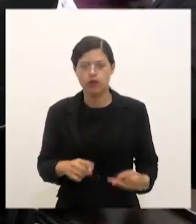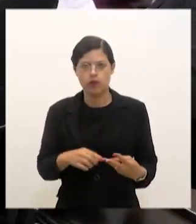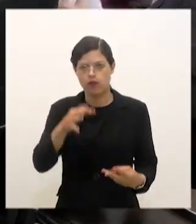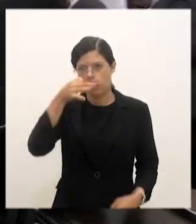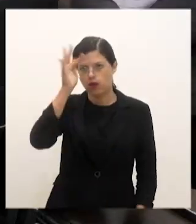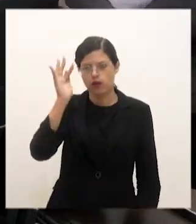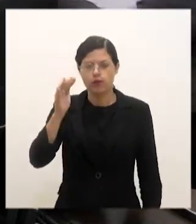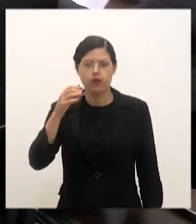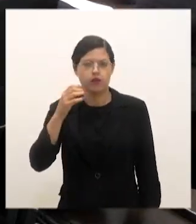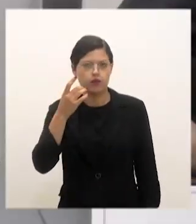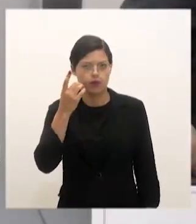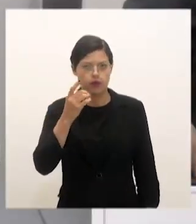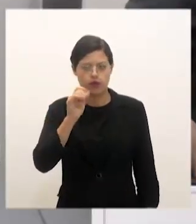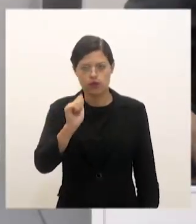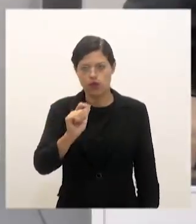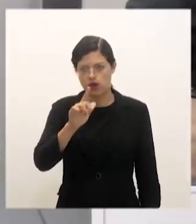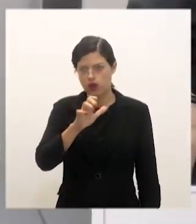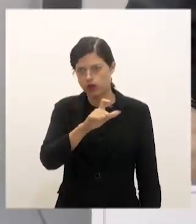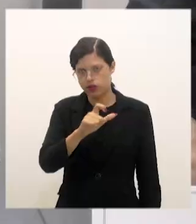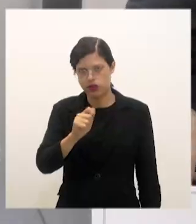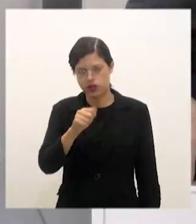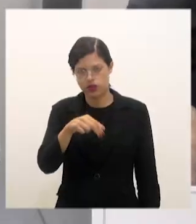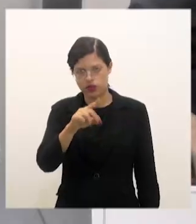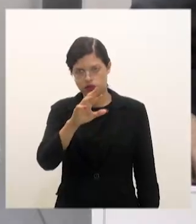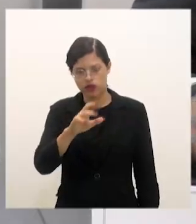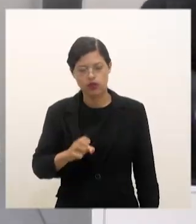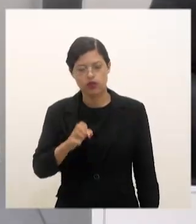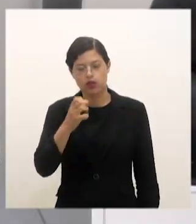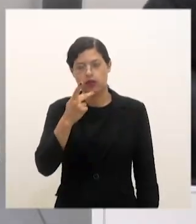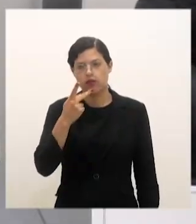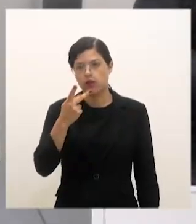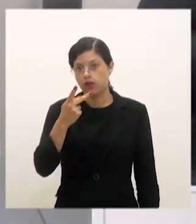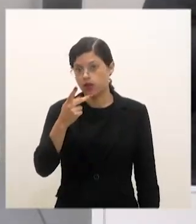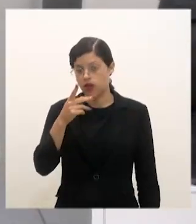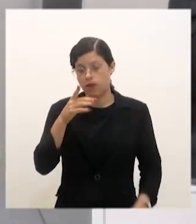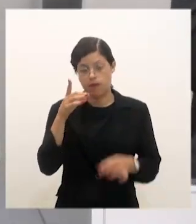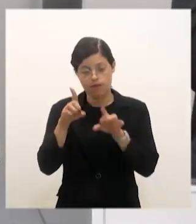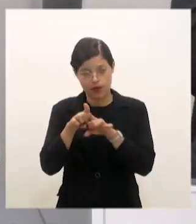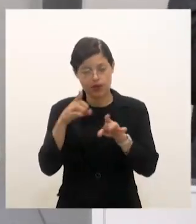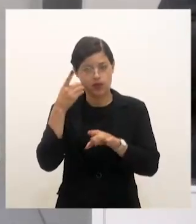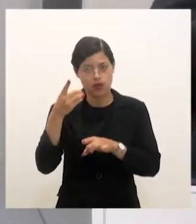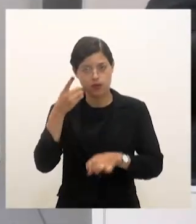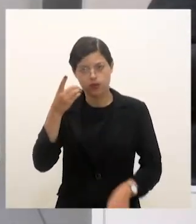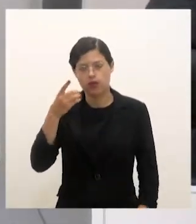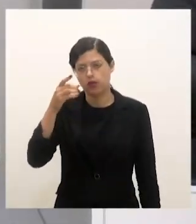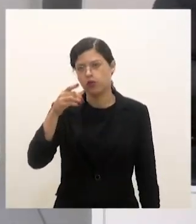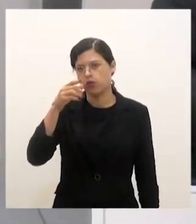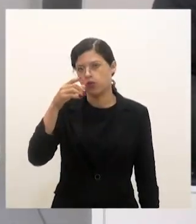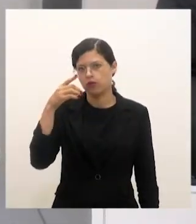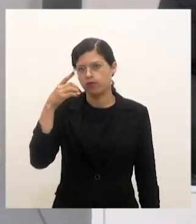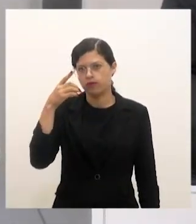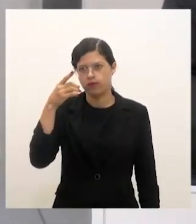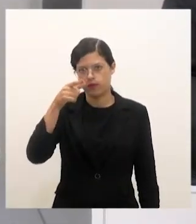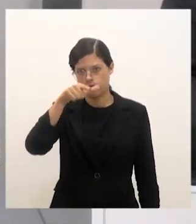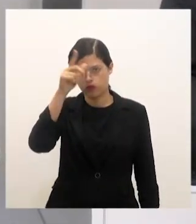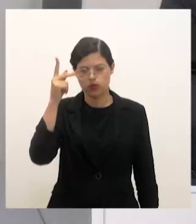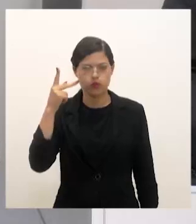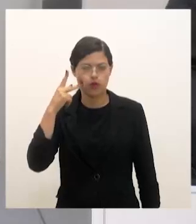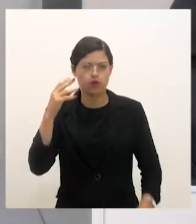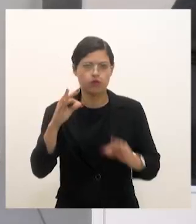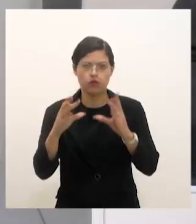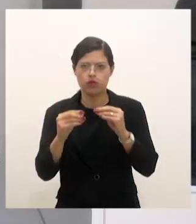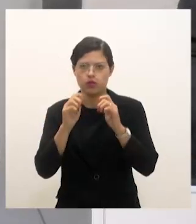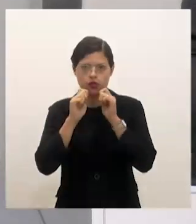Quinoploc e o deputado Luiz Paulo, todas as assessorias e todos aqueles que nos assistem pela TV Alerj.